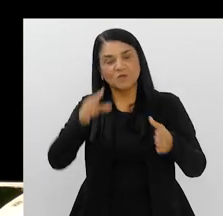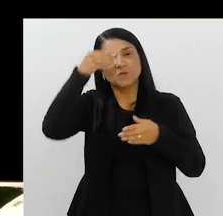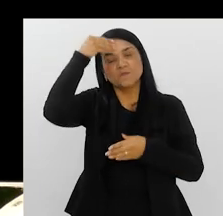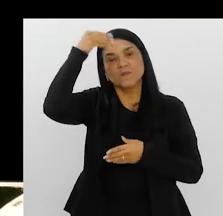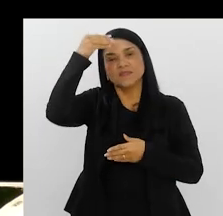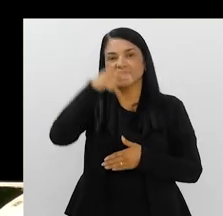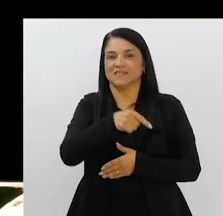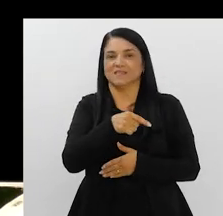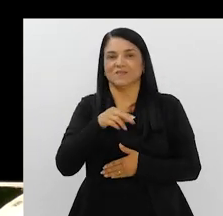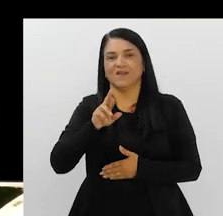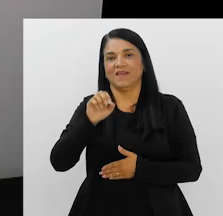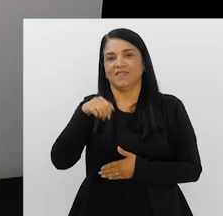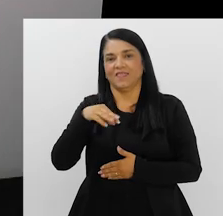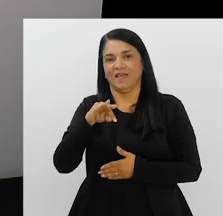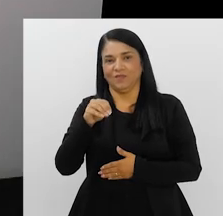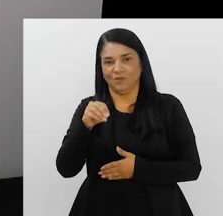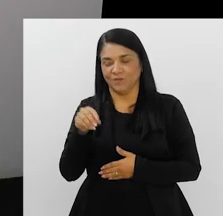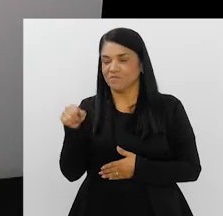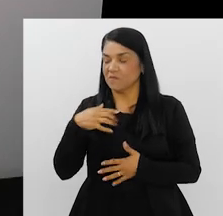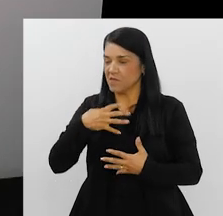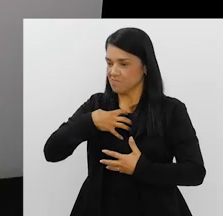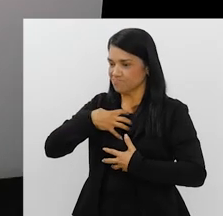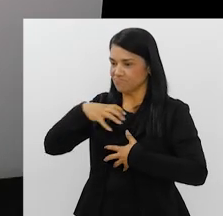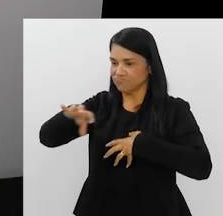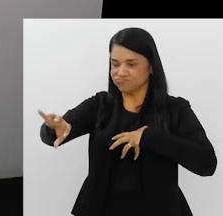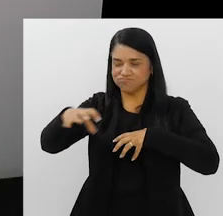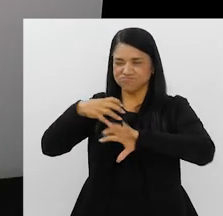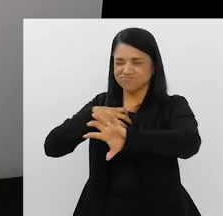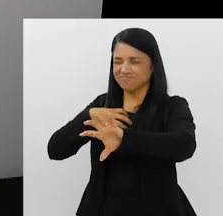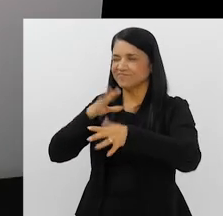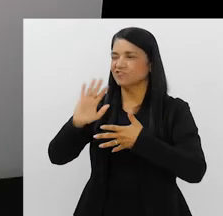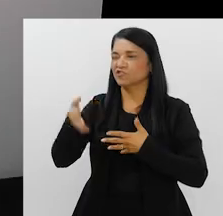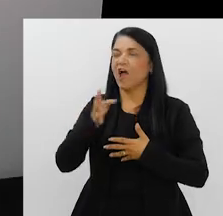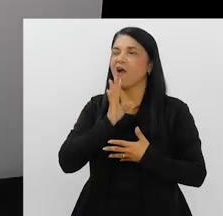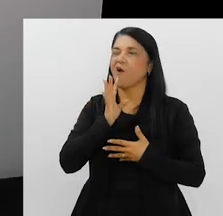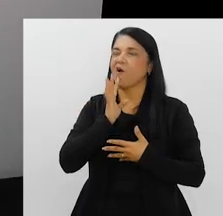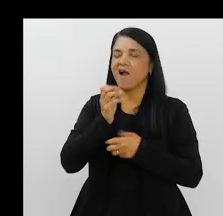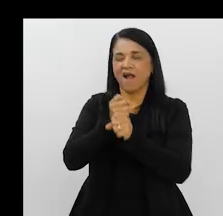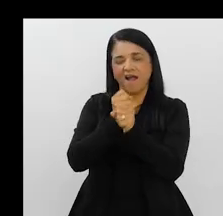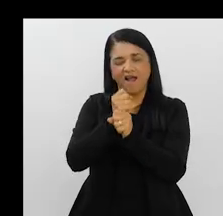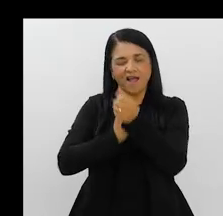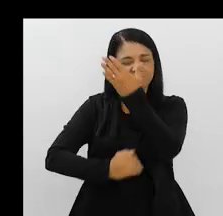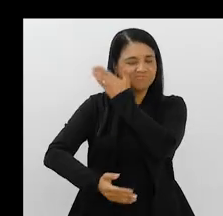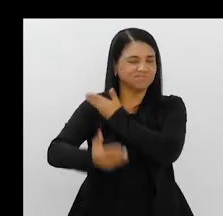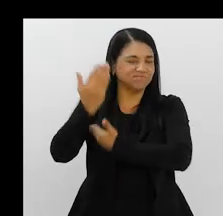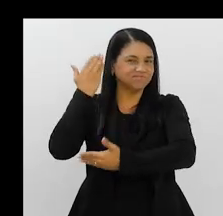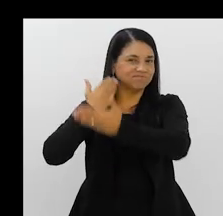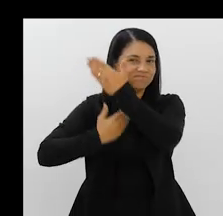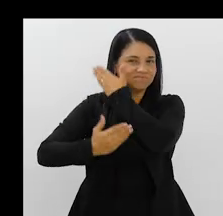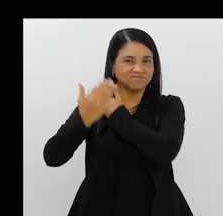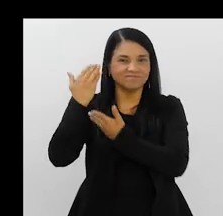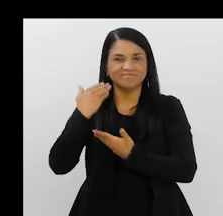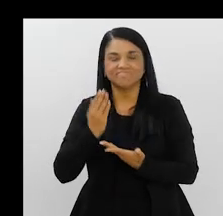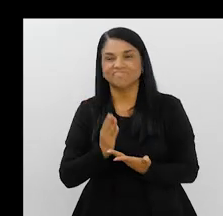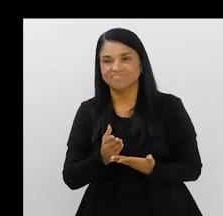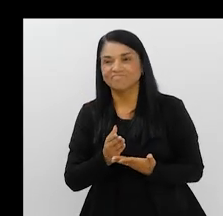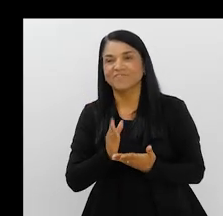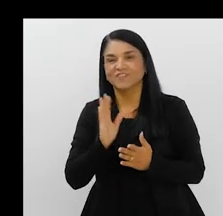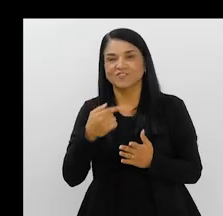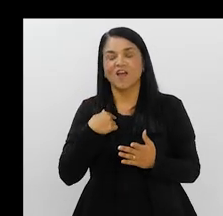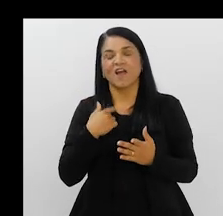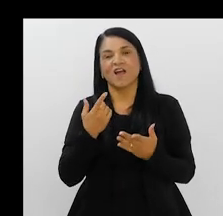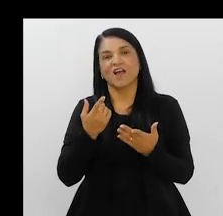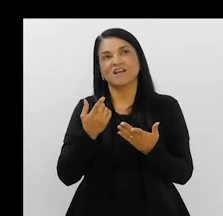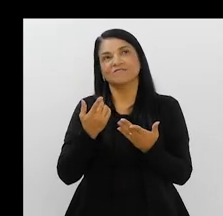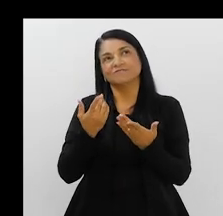minha empatia por você já é antiga, né? A gente se conhece... Tempo, há muitos anos, né? Quando a gente